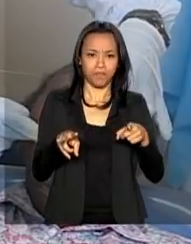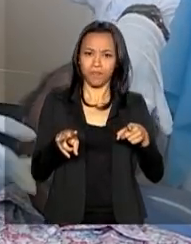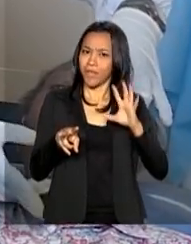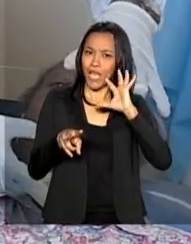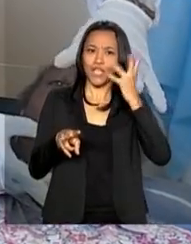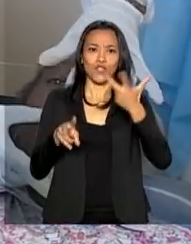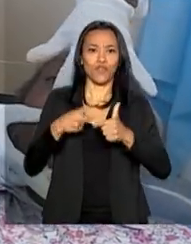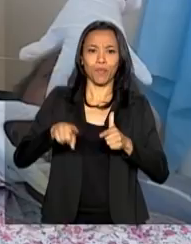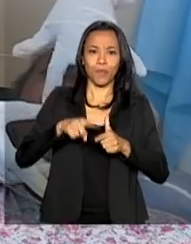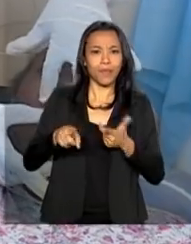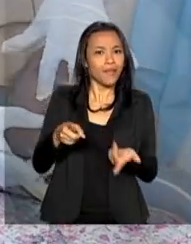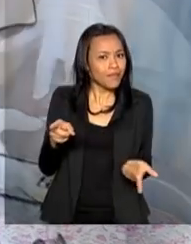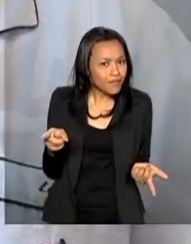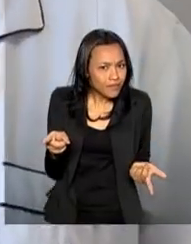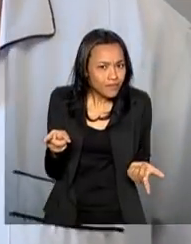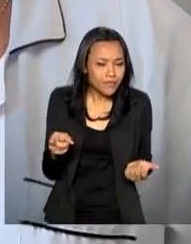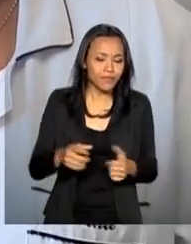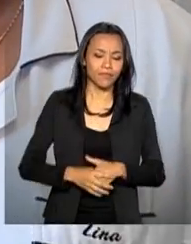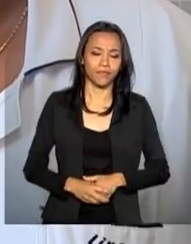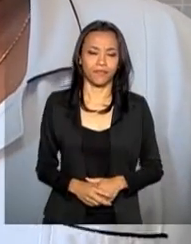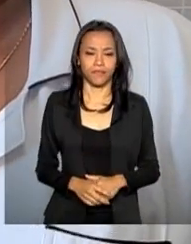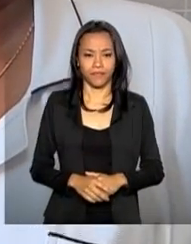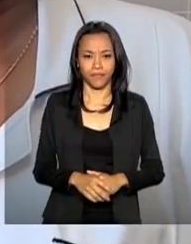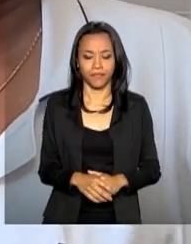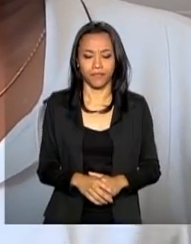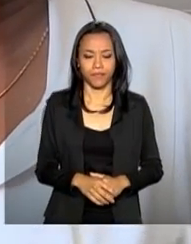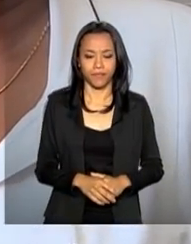resolver o problema de alguém.